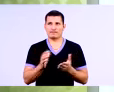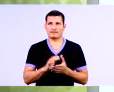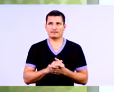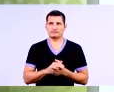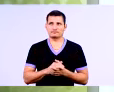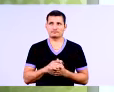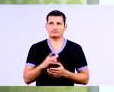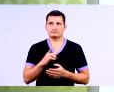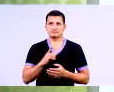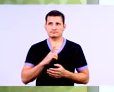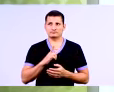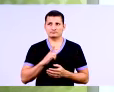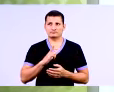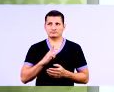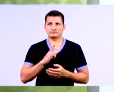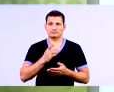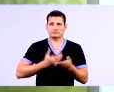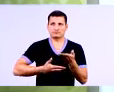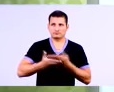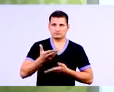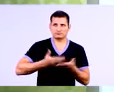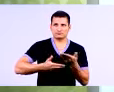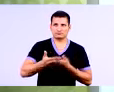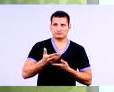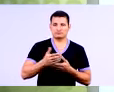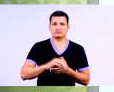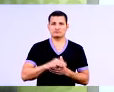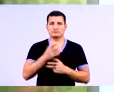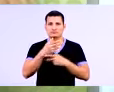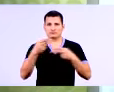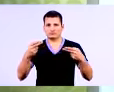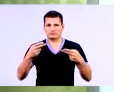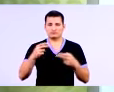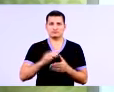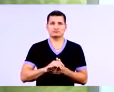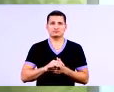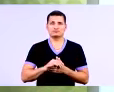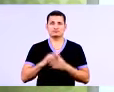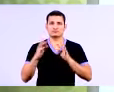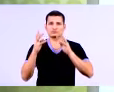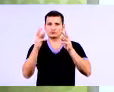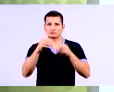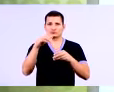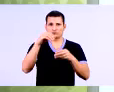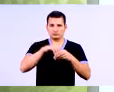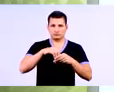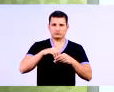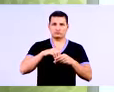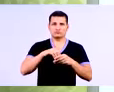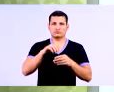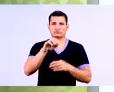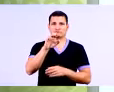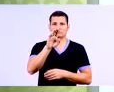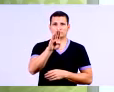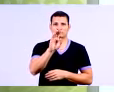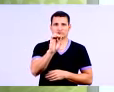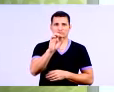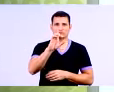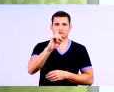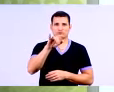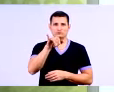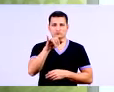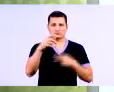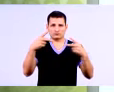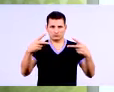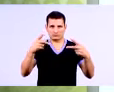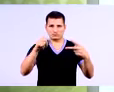relacionado à estilização de um elemento. Como eu falei agora há pouco, tudo dentro de um formulário e dentro da tag body é um elemento. Nós